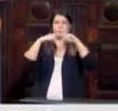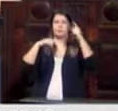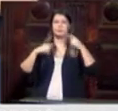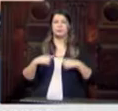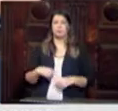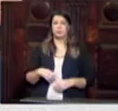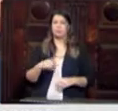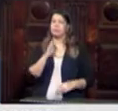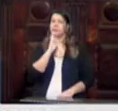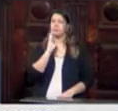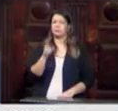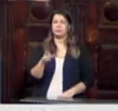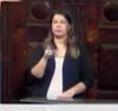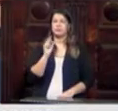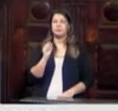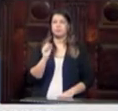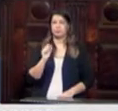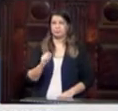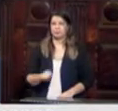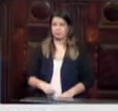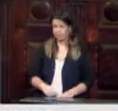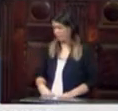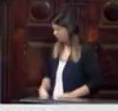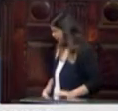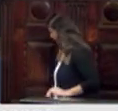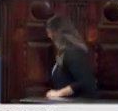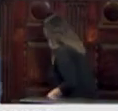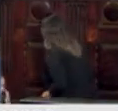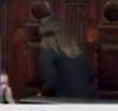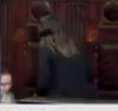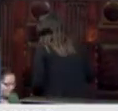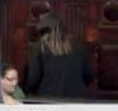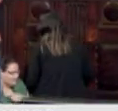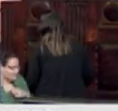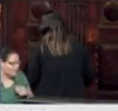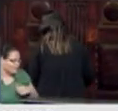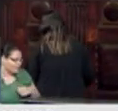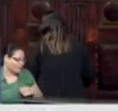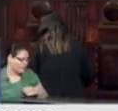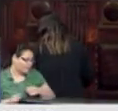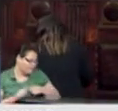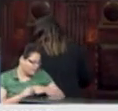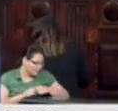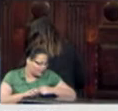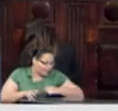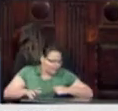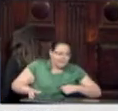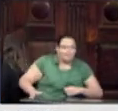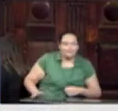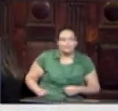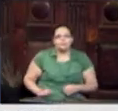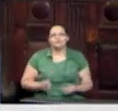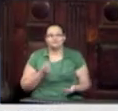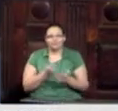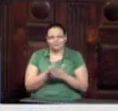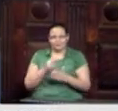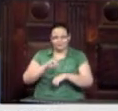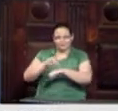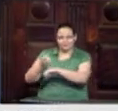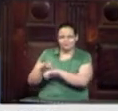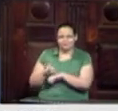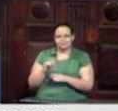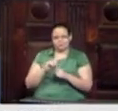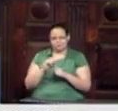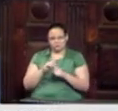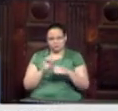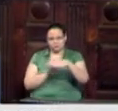E a resposta, como ajudar a economia do Rio a crescer? Comprando produtos feitos por empresas do